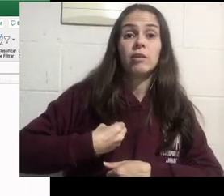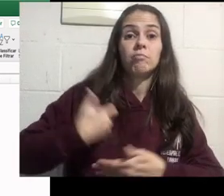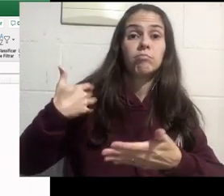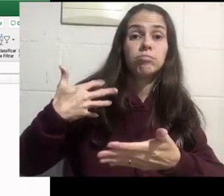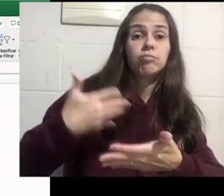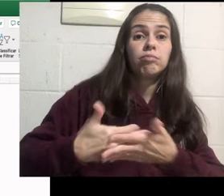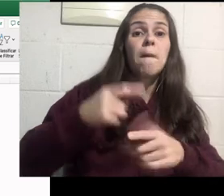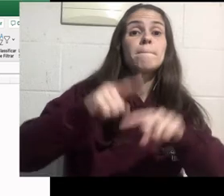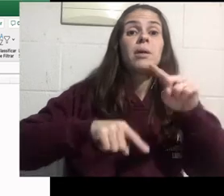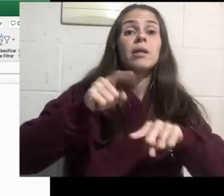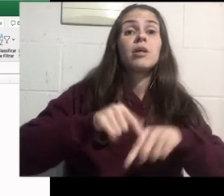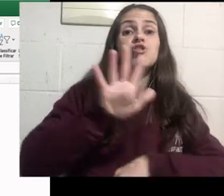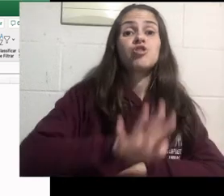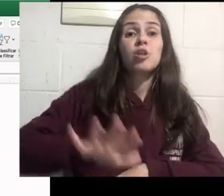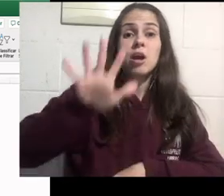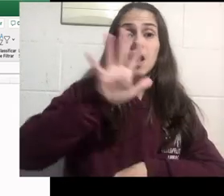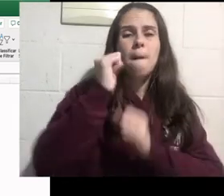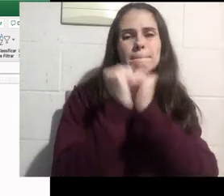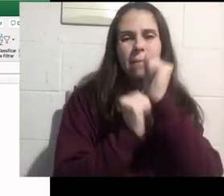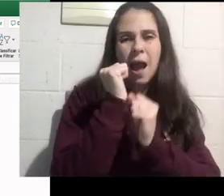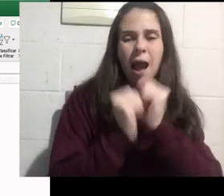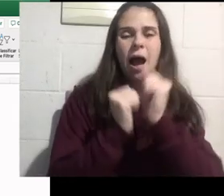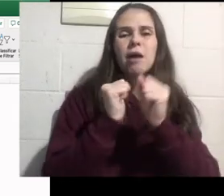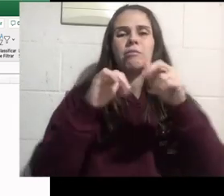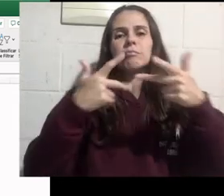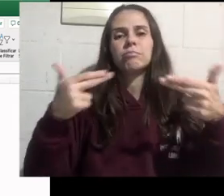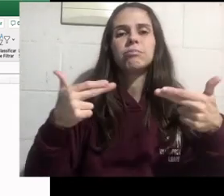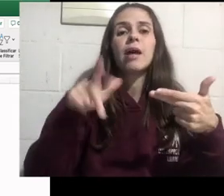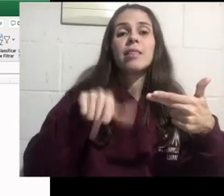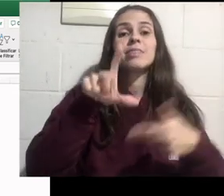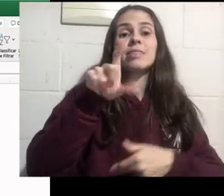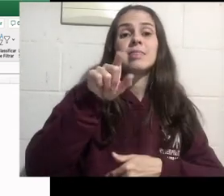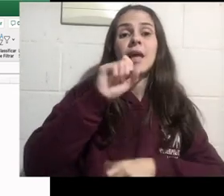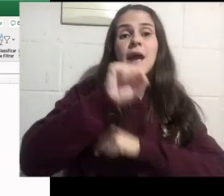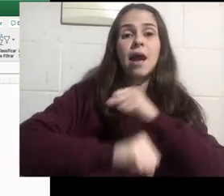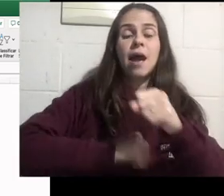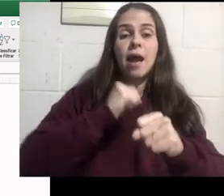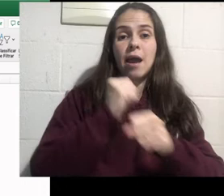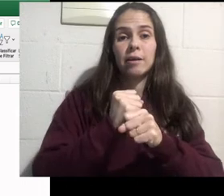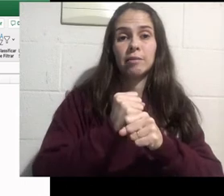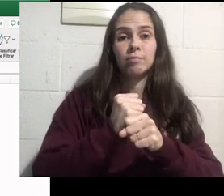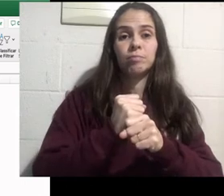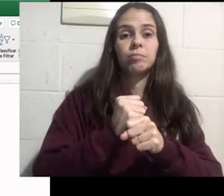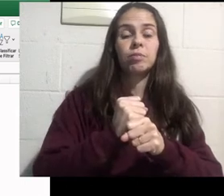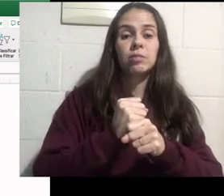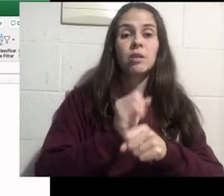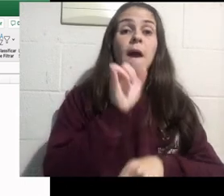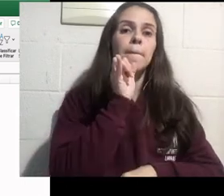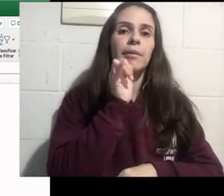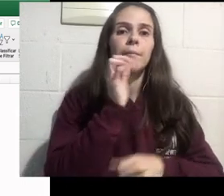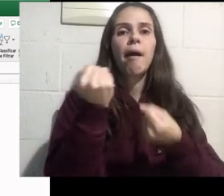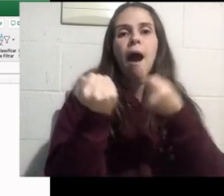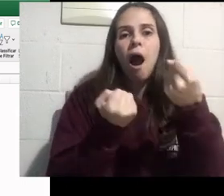geral, máquinas, equipamentos, é 10 anos. Então, se vocês tiverem algum bem, carro, que não vai ser o caso, certamente, mas vamos